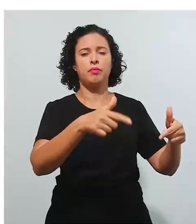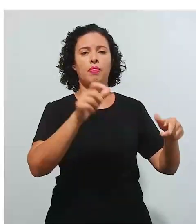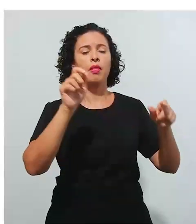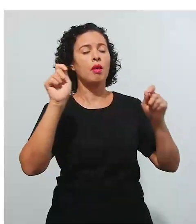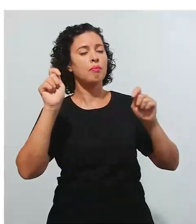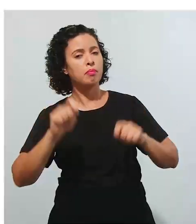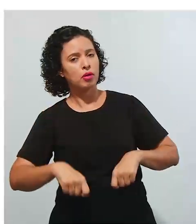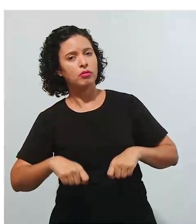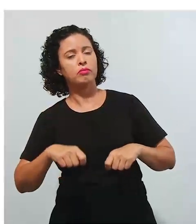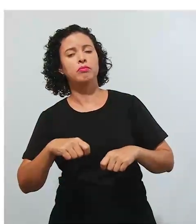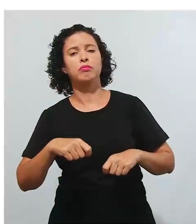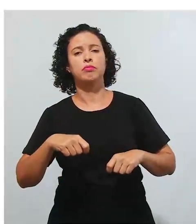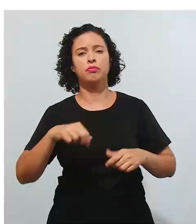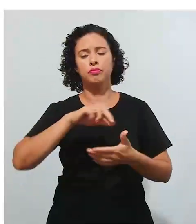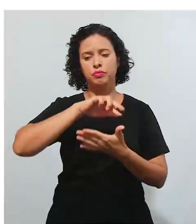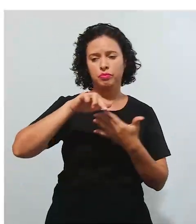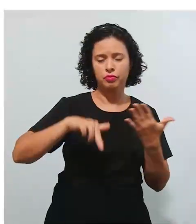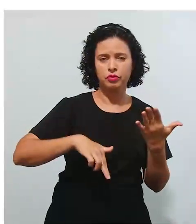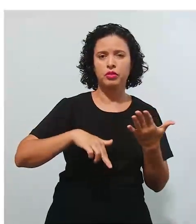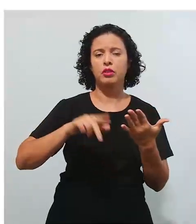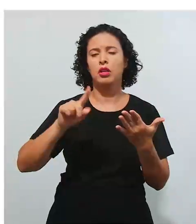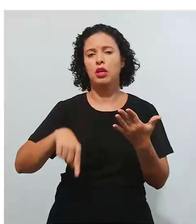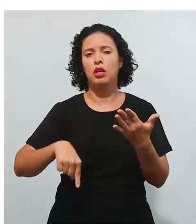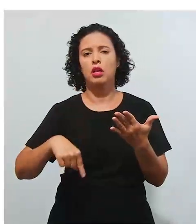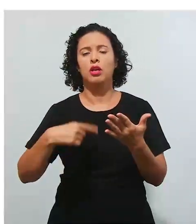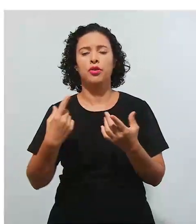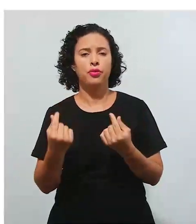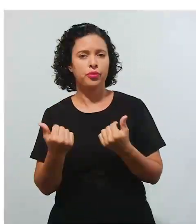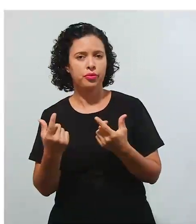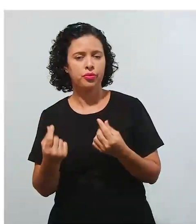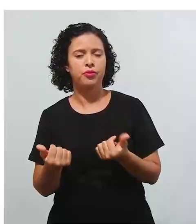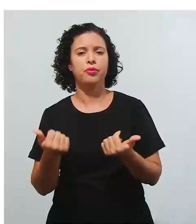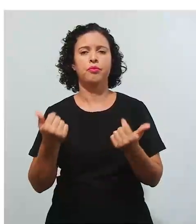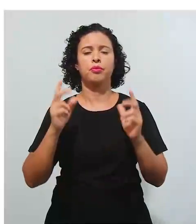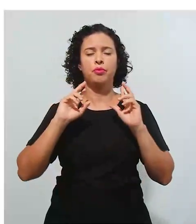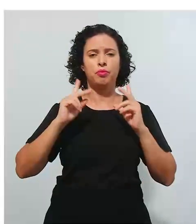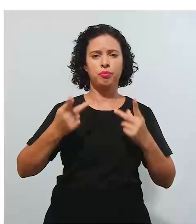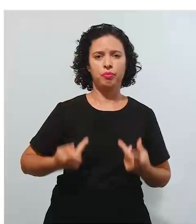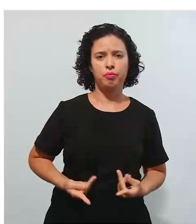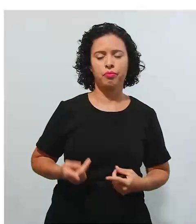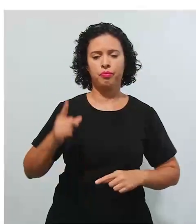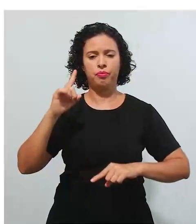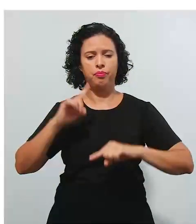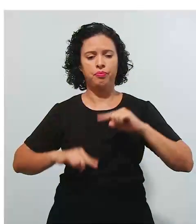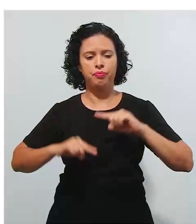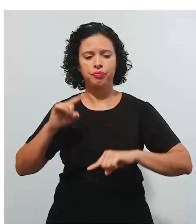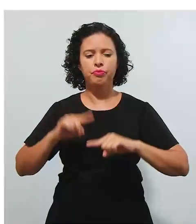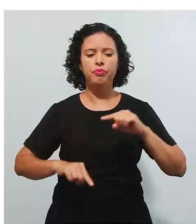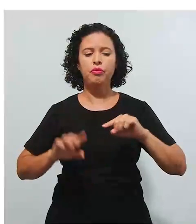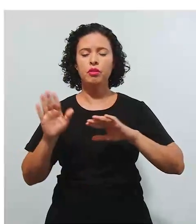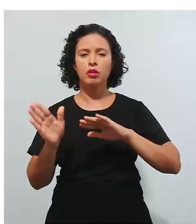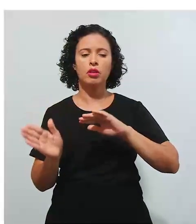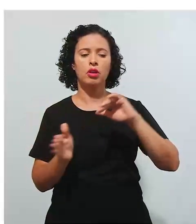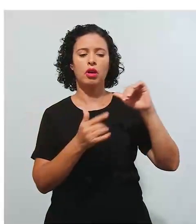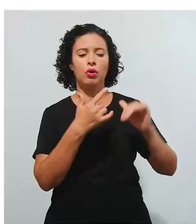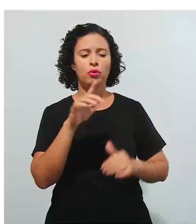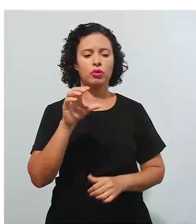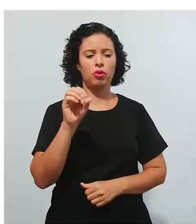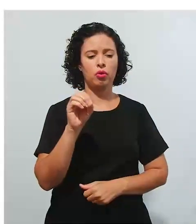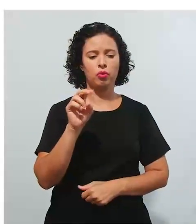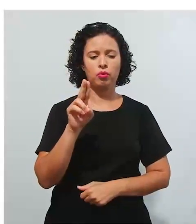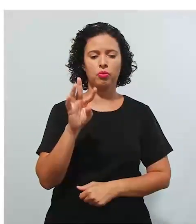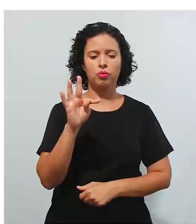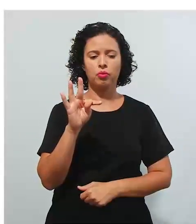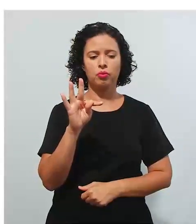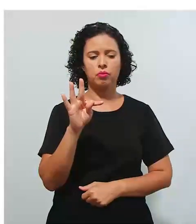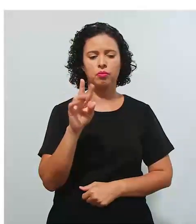recursos econômicos, humanos ou mesmo materiais. Já os outputs procuram medir os